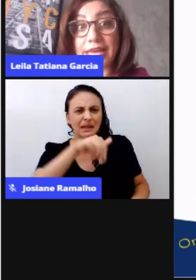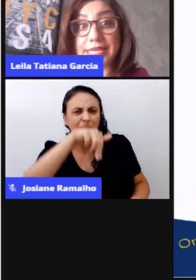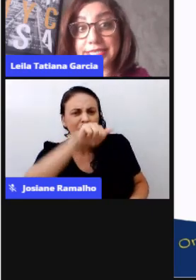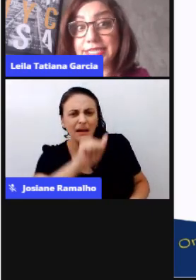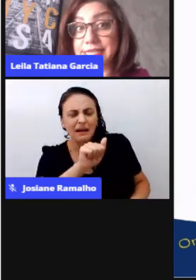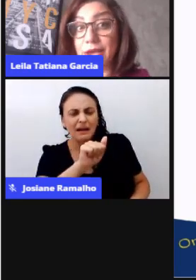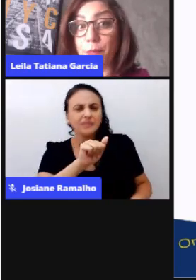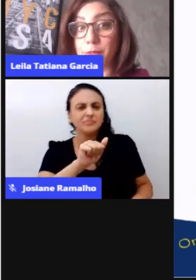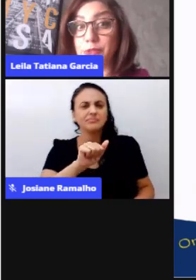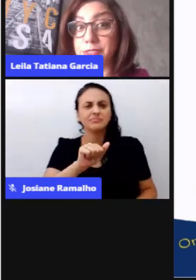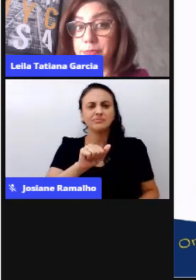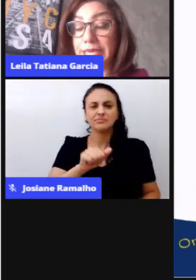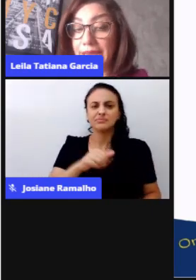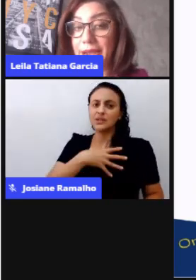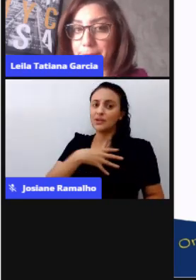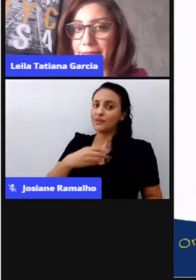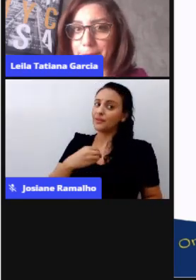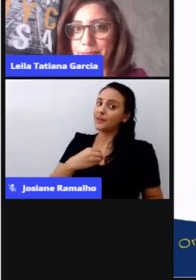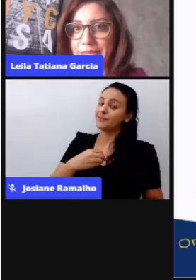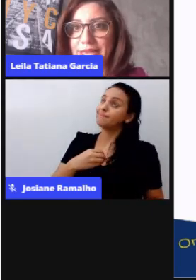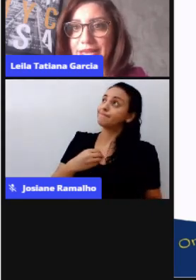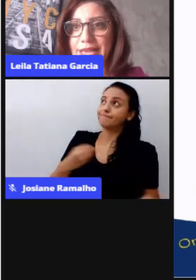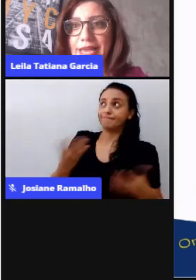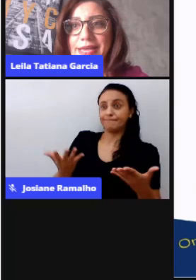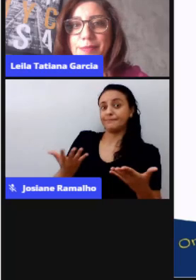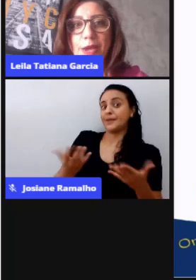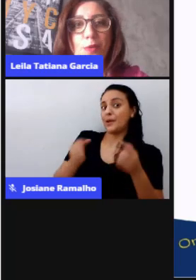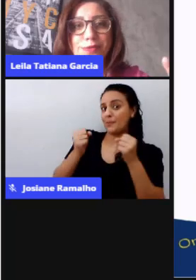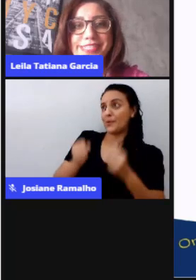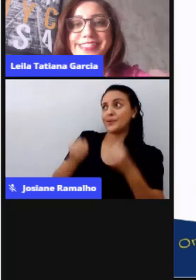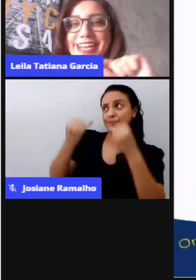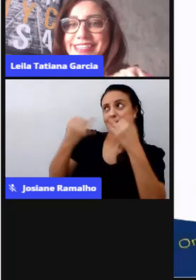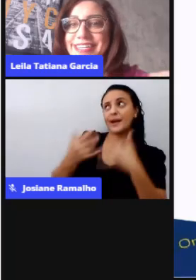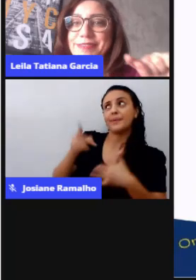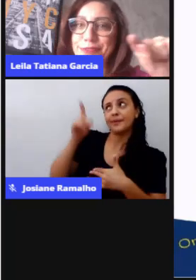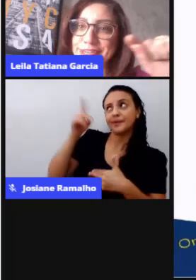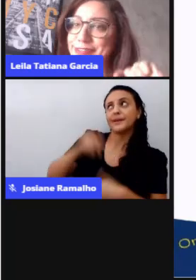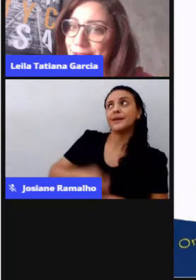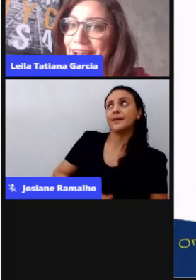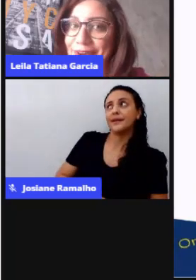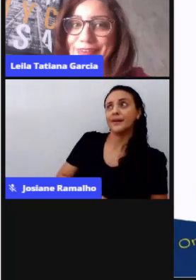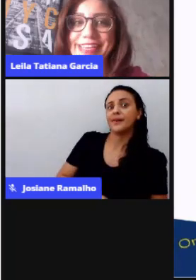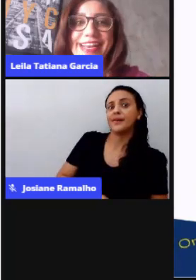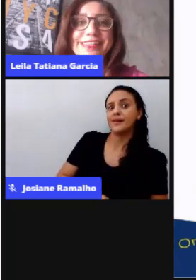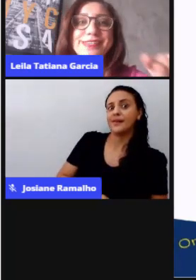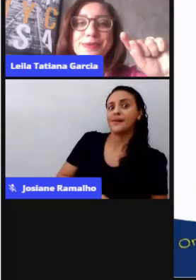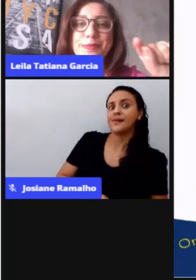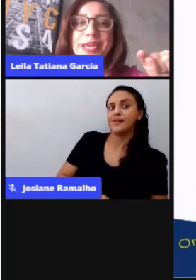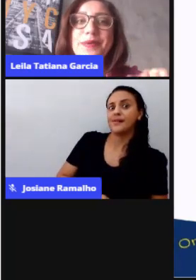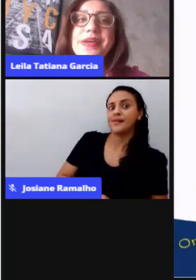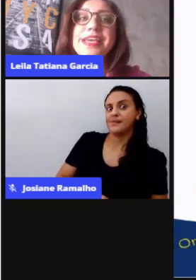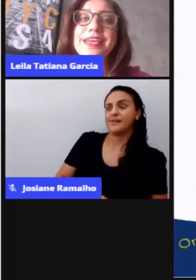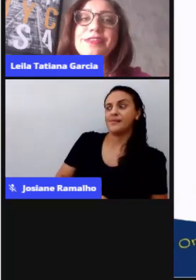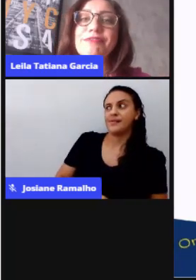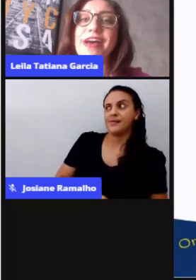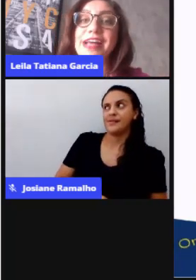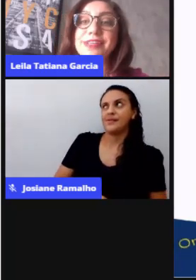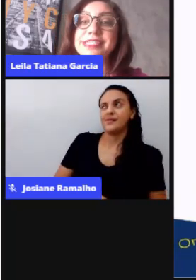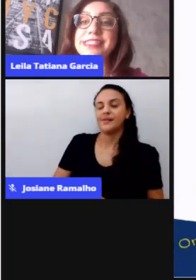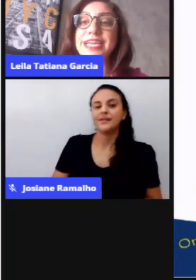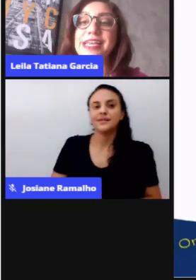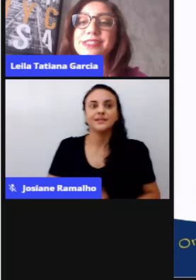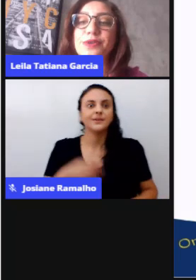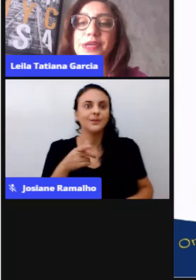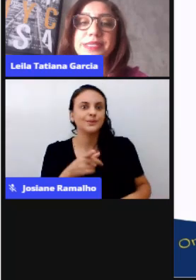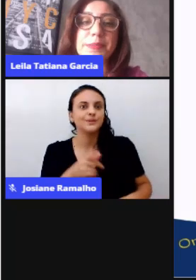diz, se quiser eu posso te explicar, pai. Porque com certeza ele foi na tua aula e ele descobriu que de